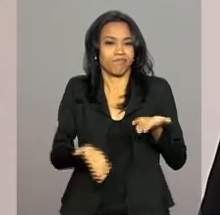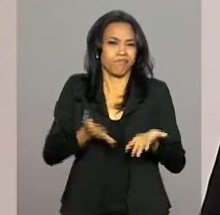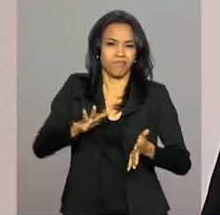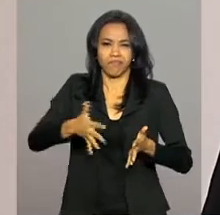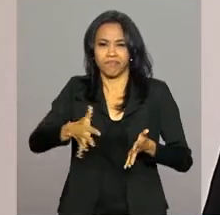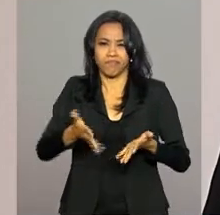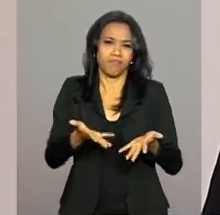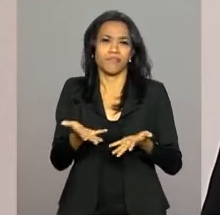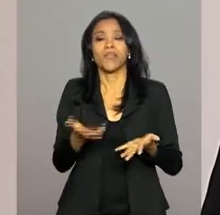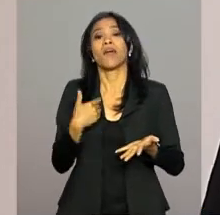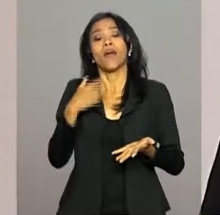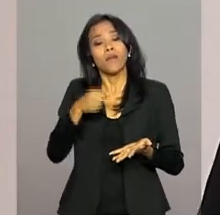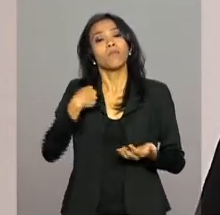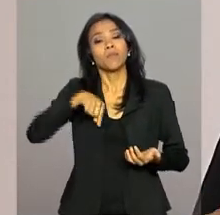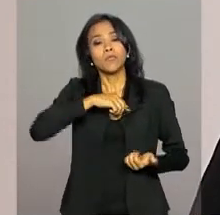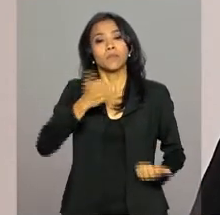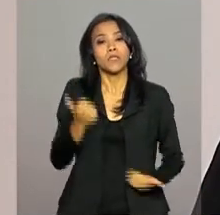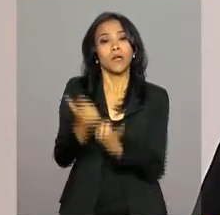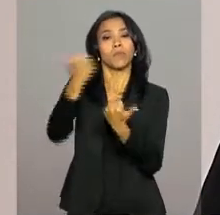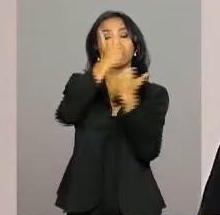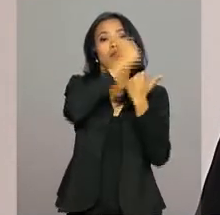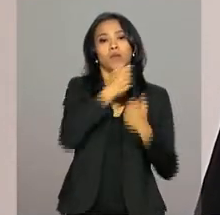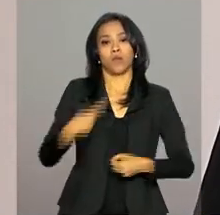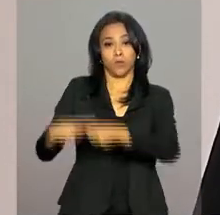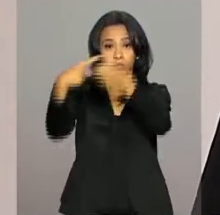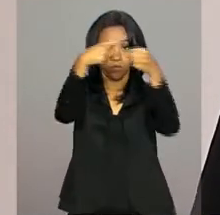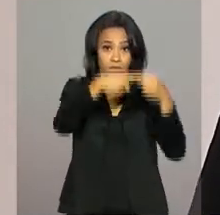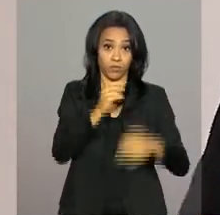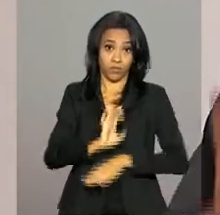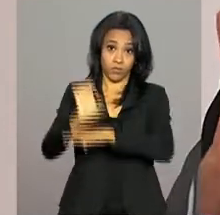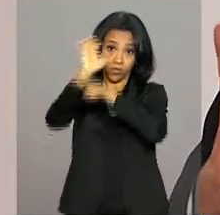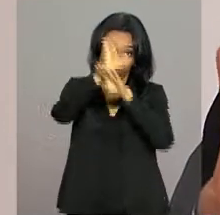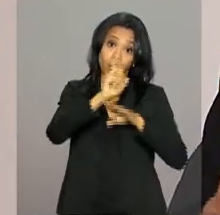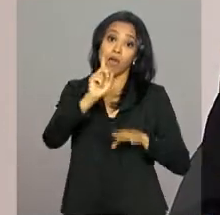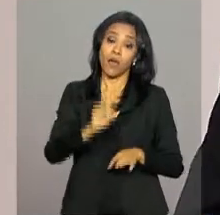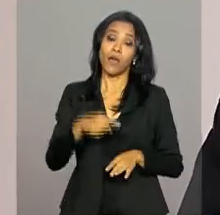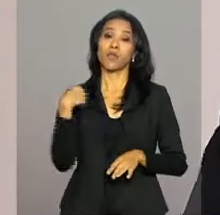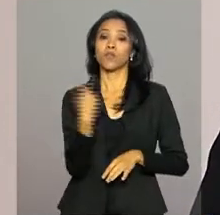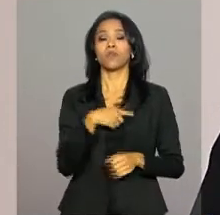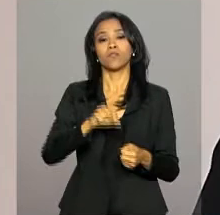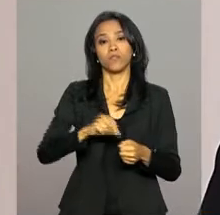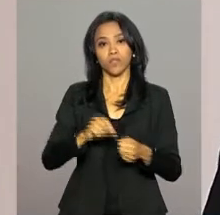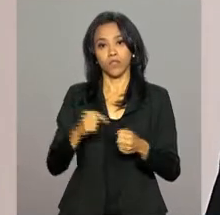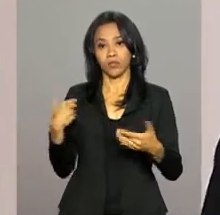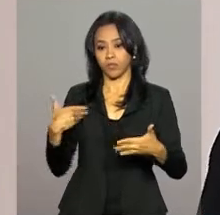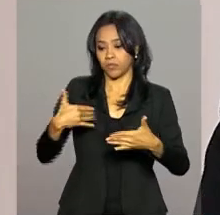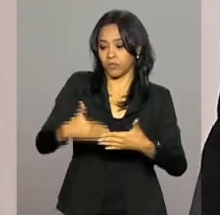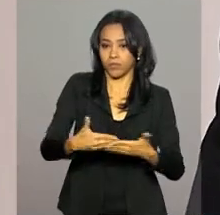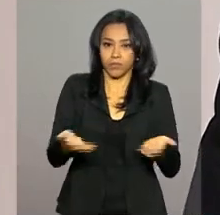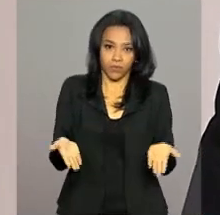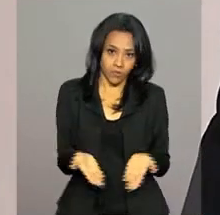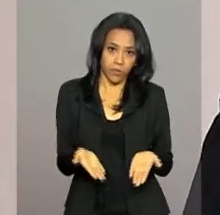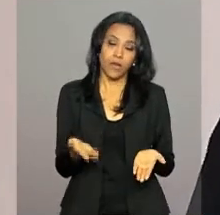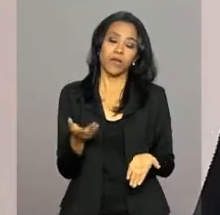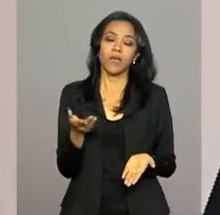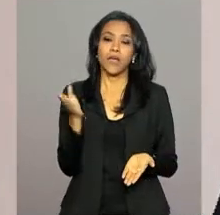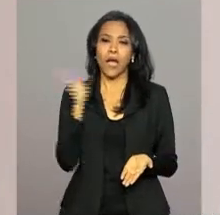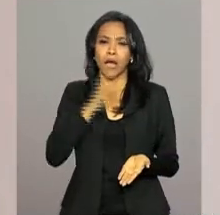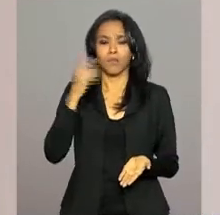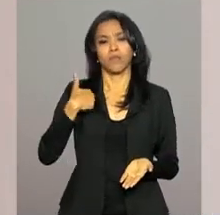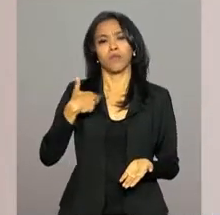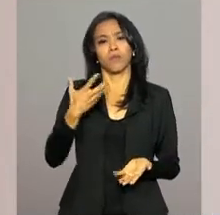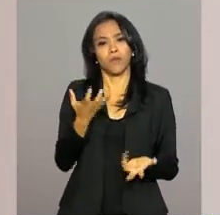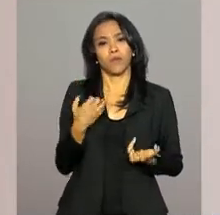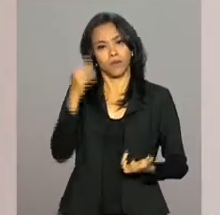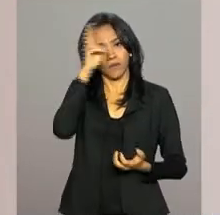e os municípios e foi o que fizemos ao longo do tempo muito rapidamente eu quero recordar que nós